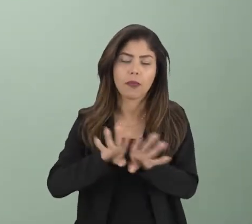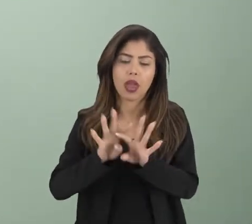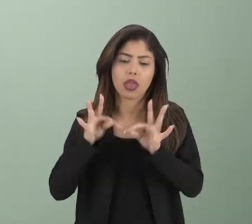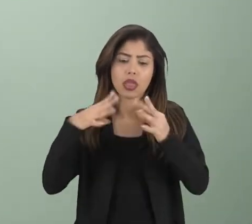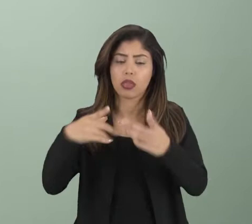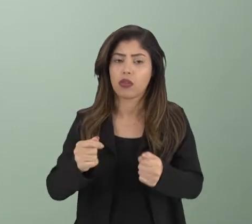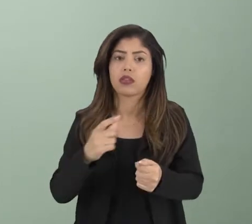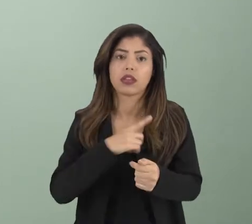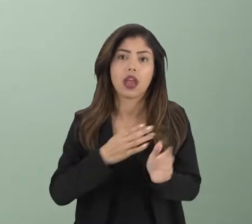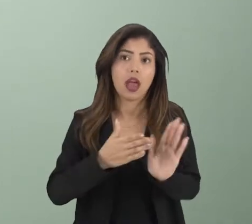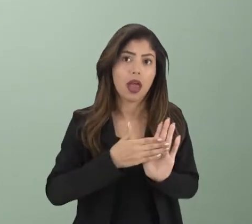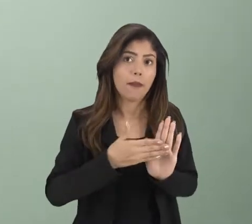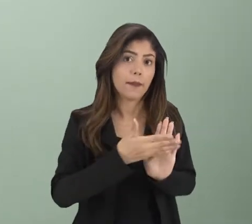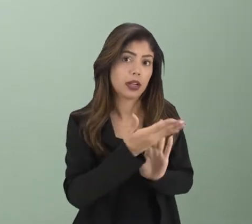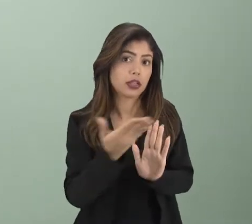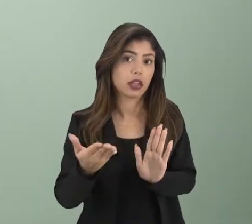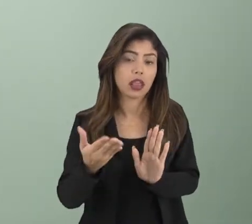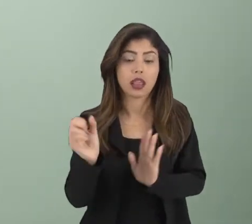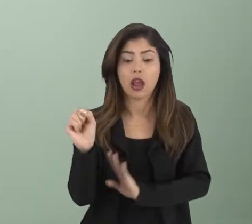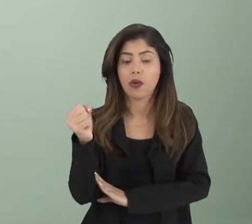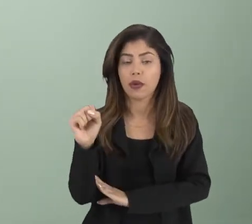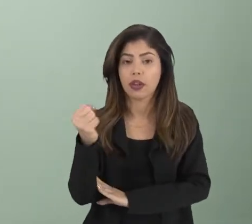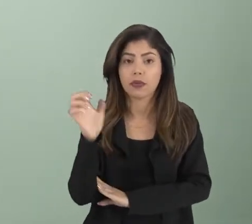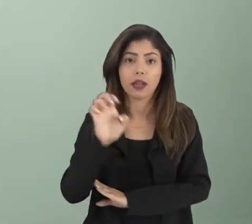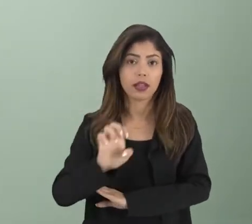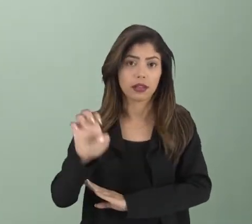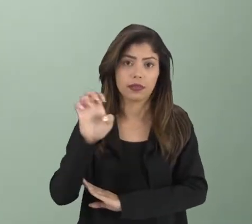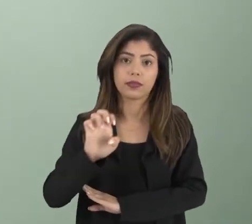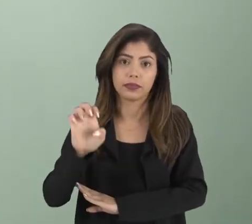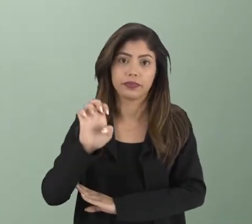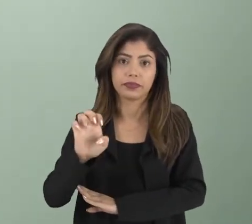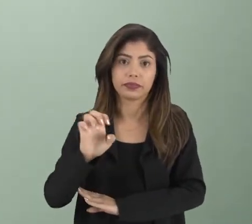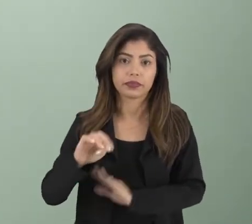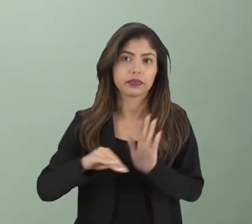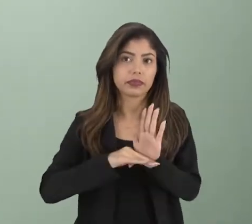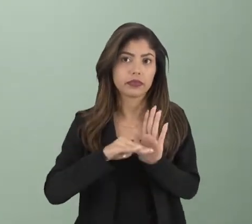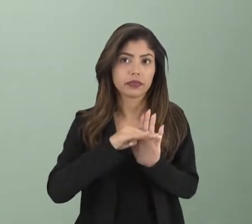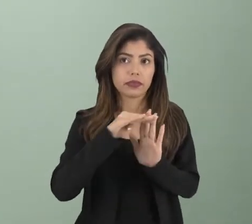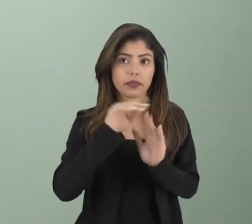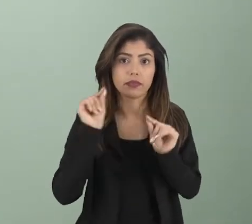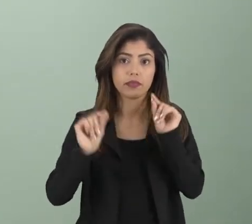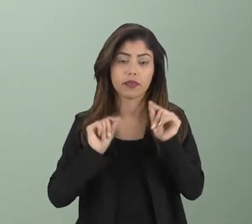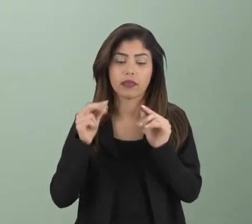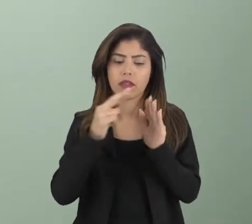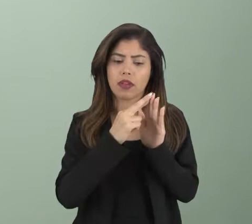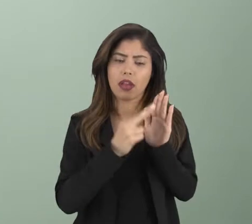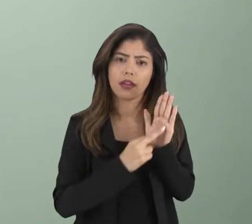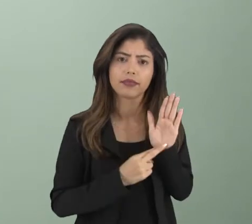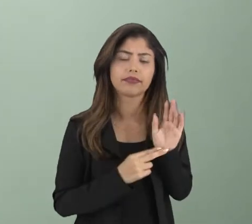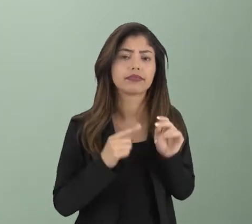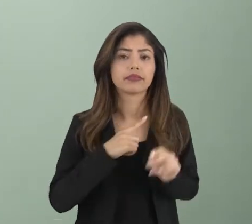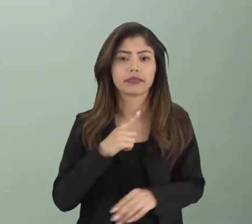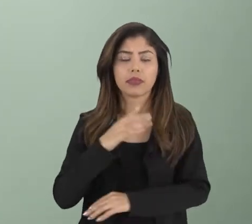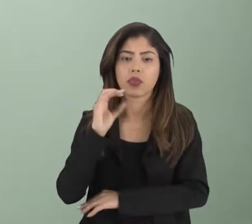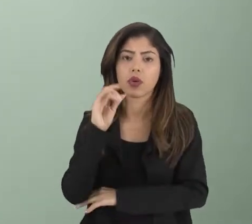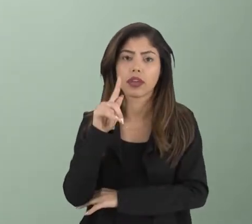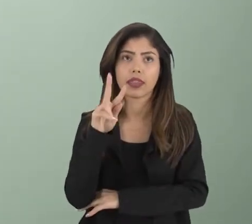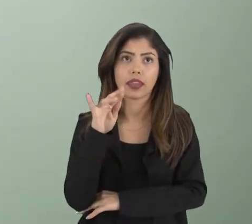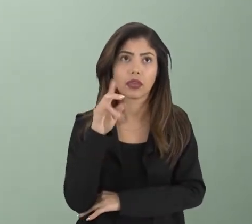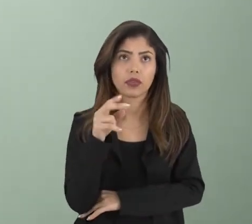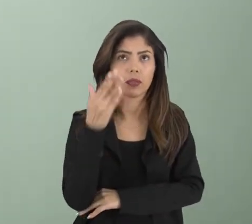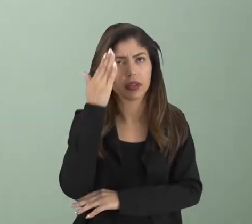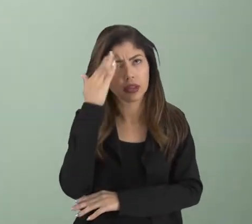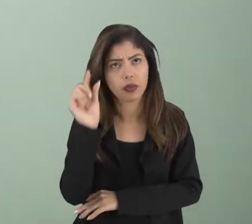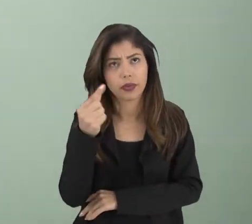eles apresentam sim 8 elétrons na camada de valência. Daí veio a regra do quinteto. Então vamos entender um